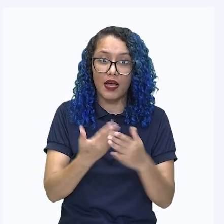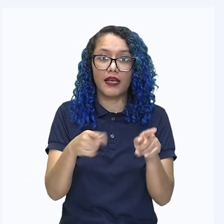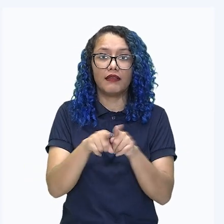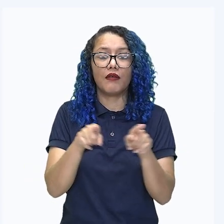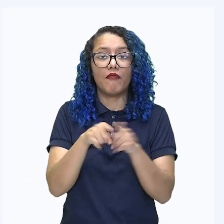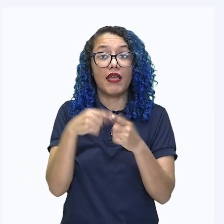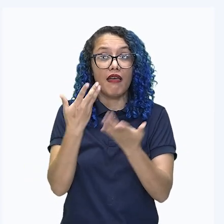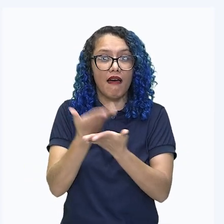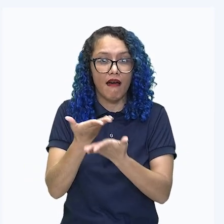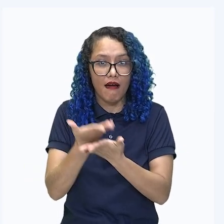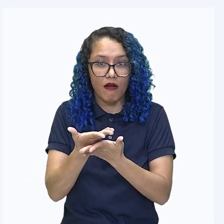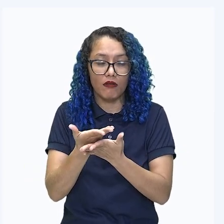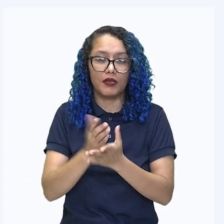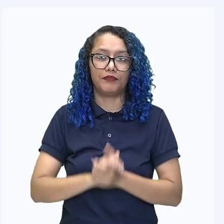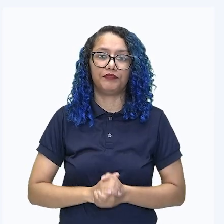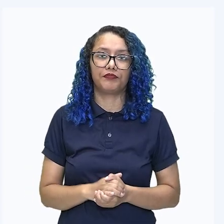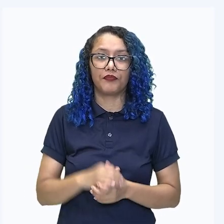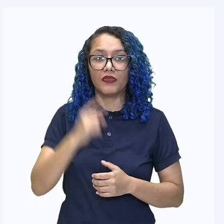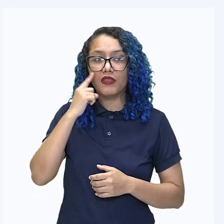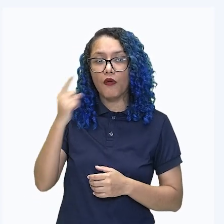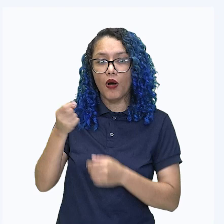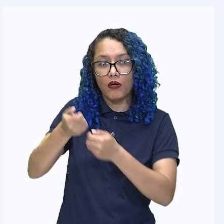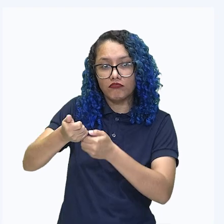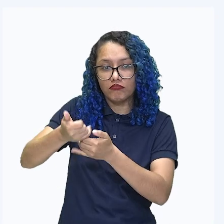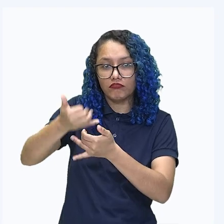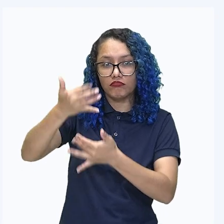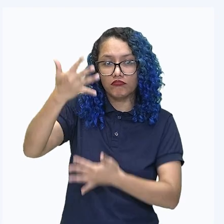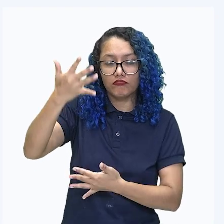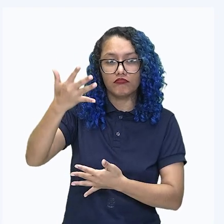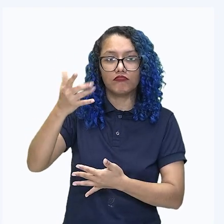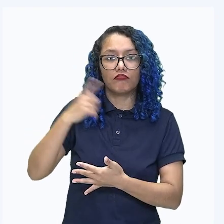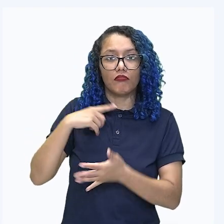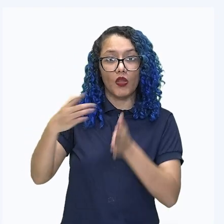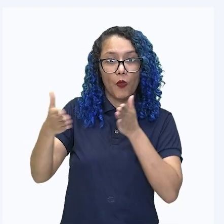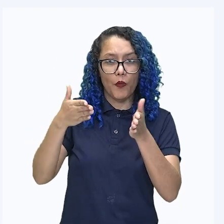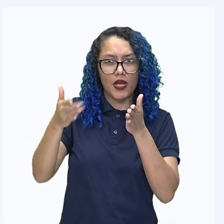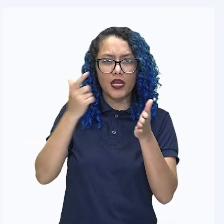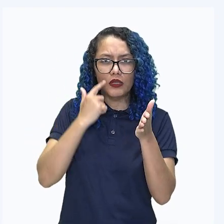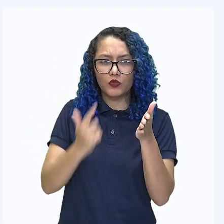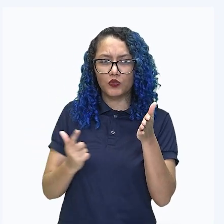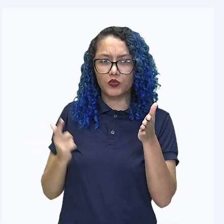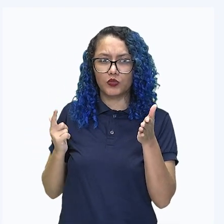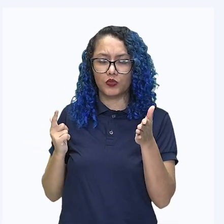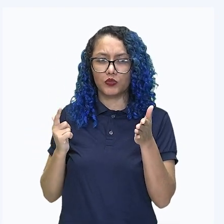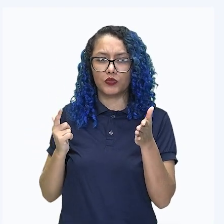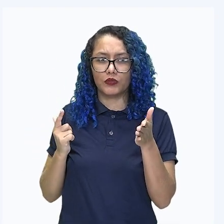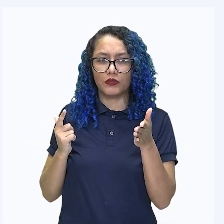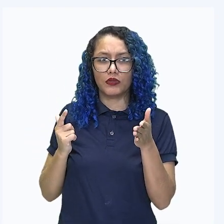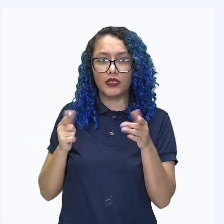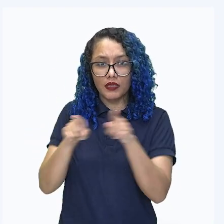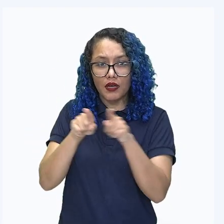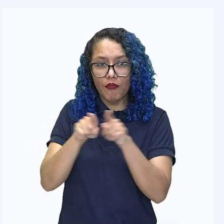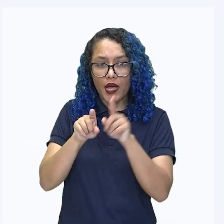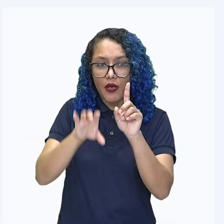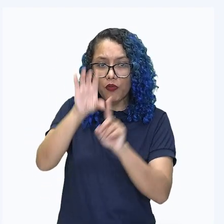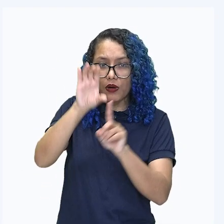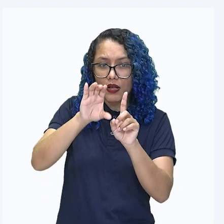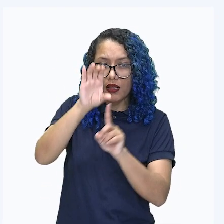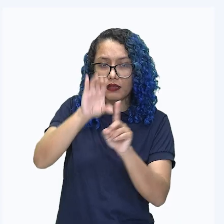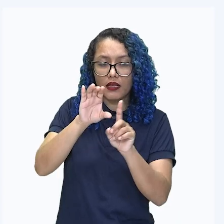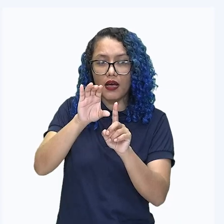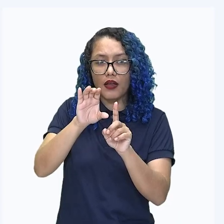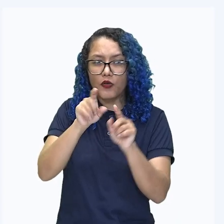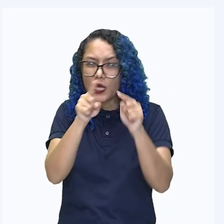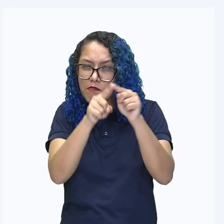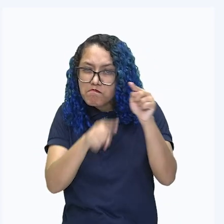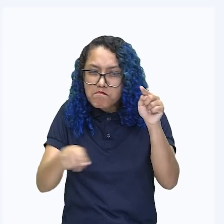superior direito esquerdo dessa tela, vocês vão ver que tem um período. E ali embaixo tem ali o calendário, circuladozinho,